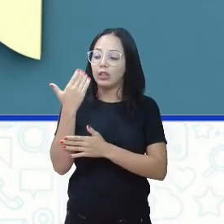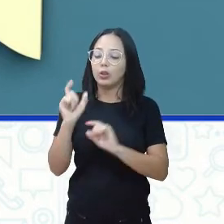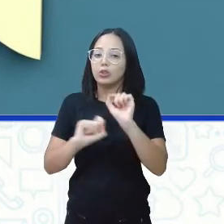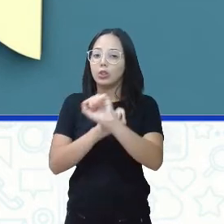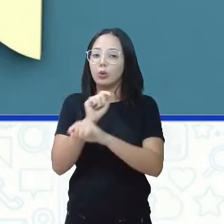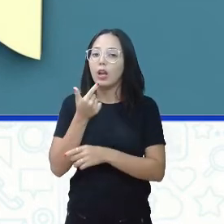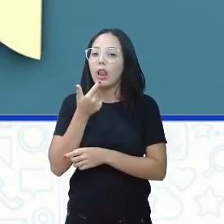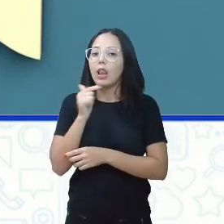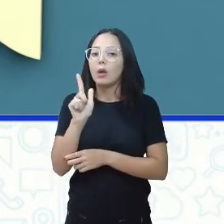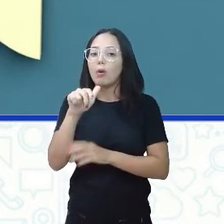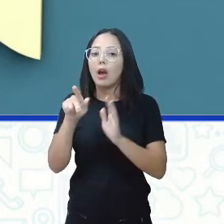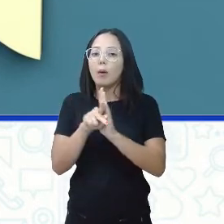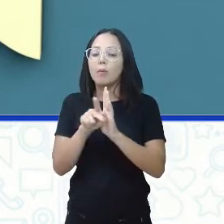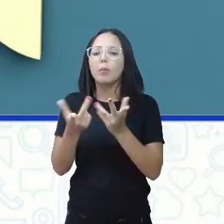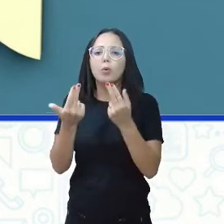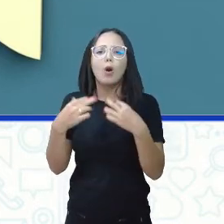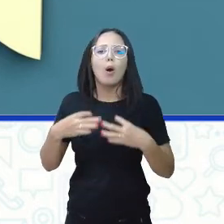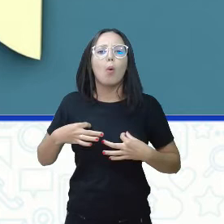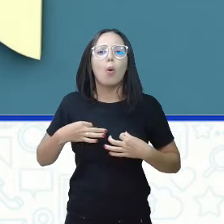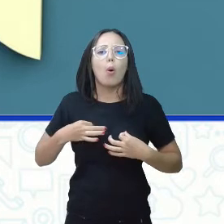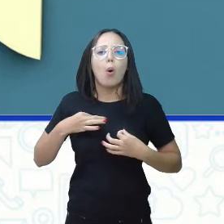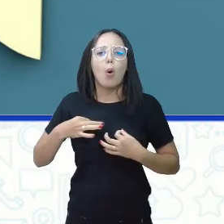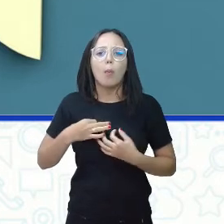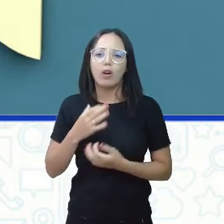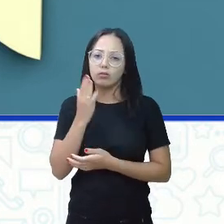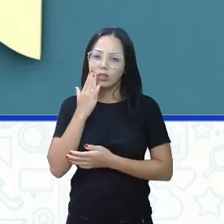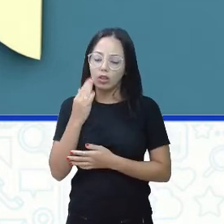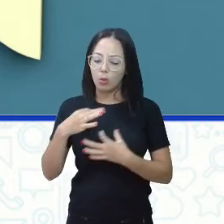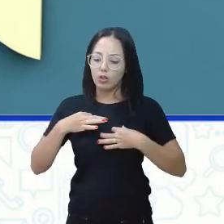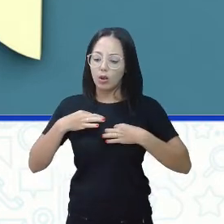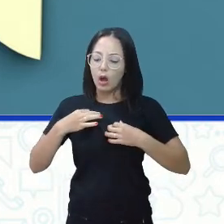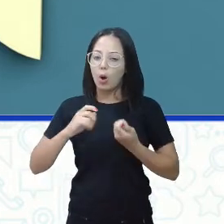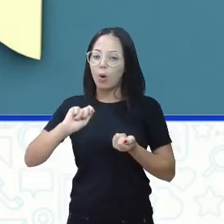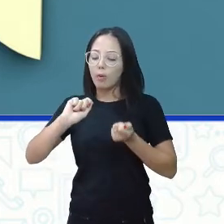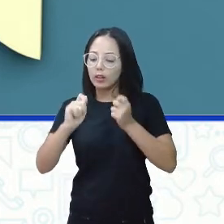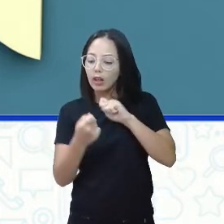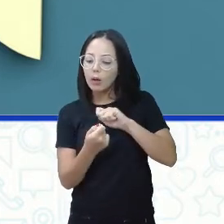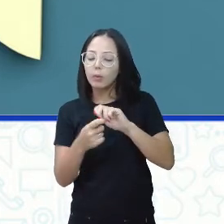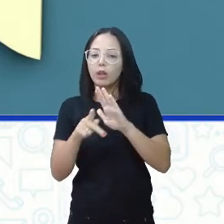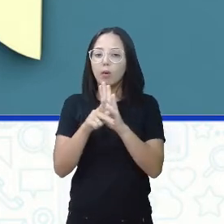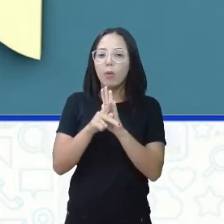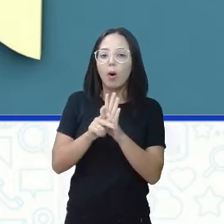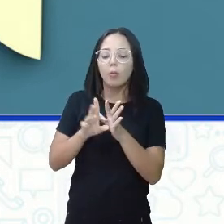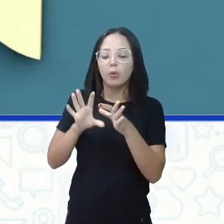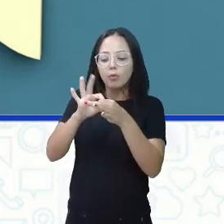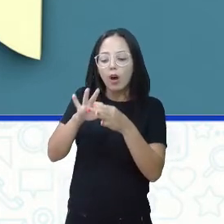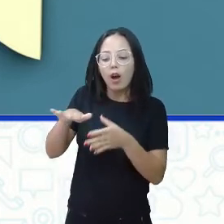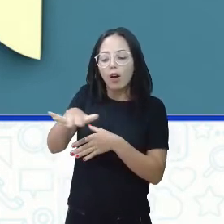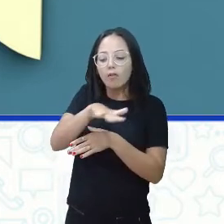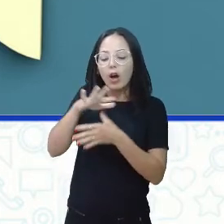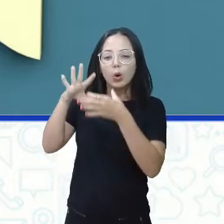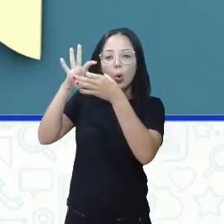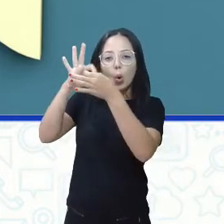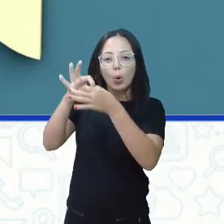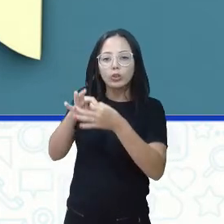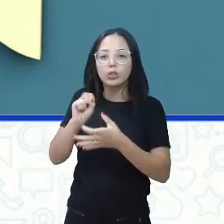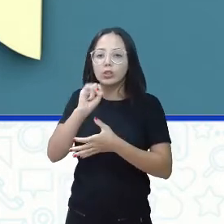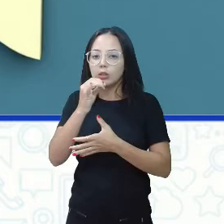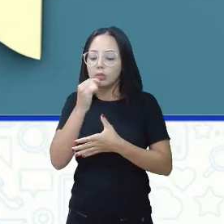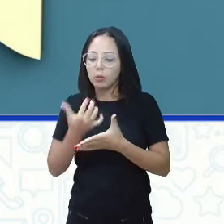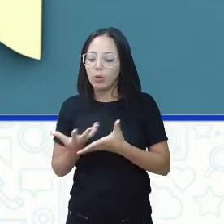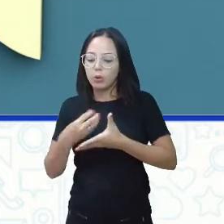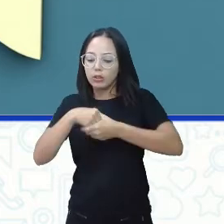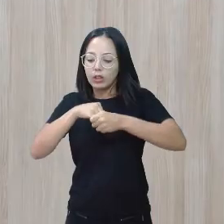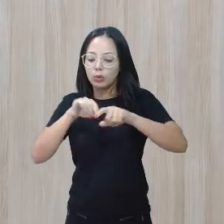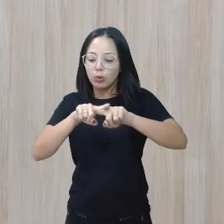língua é como se fosse uma roupa. E a vestimenta, ela se adapta aos diferentes contextos, né? Então, se eu estou dentro de uma sala